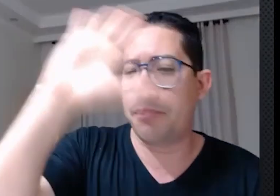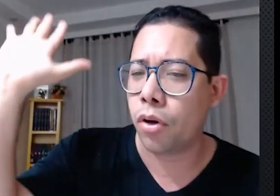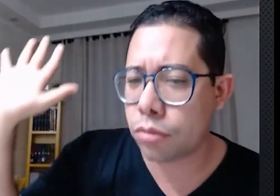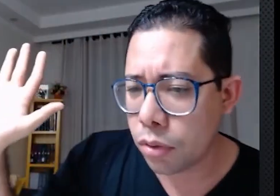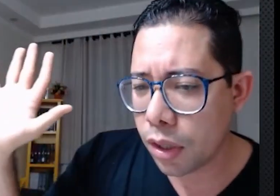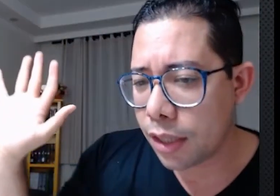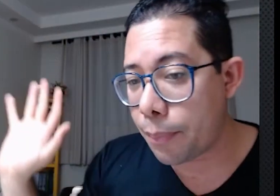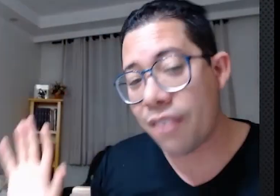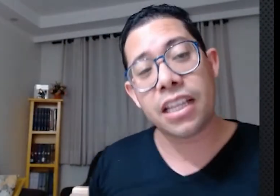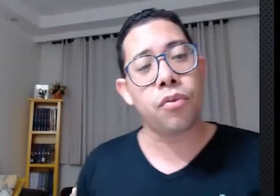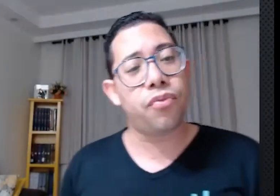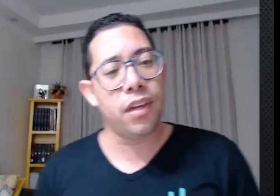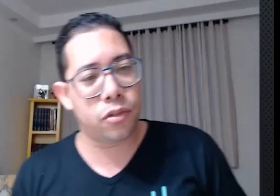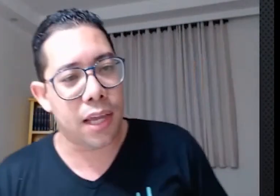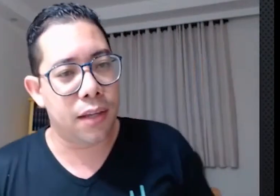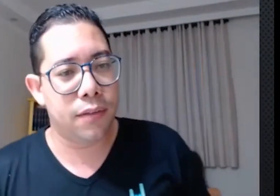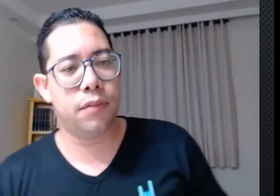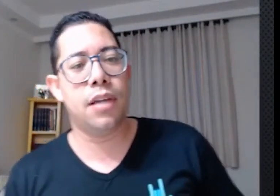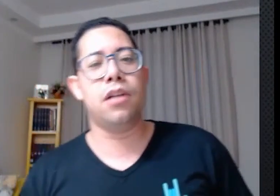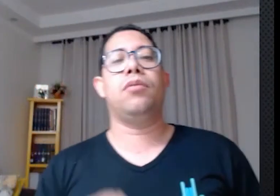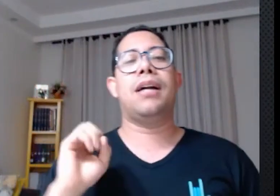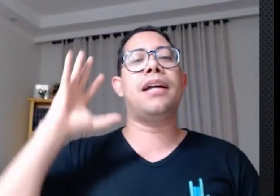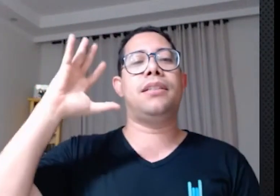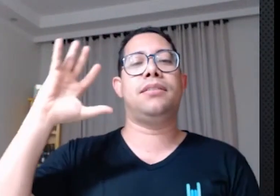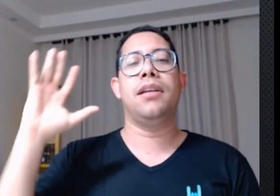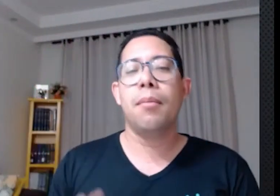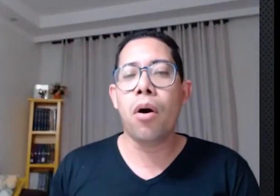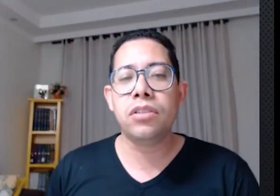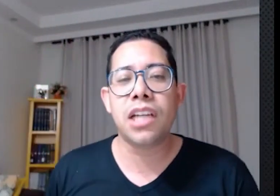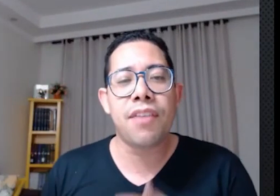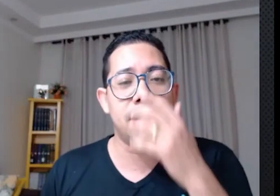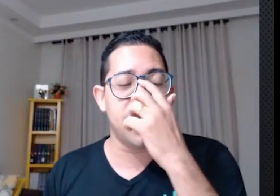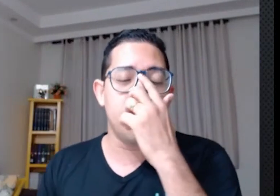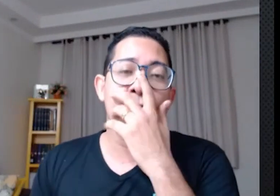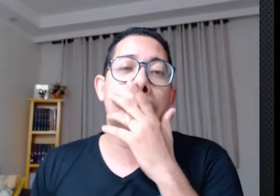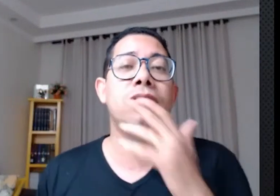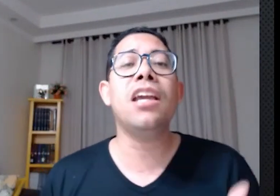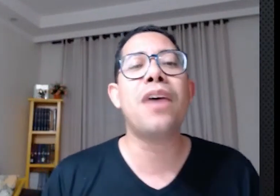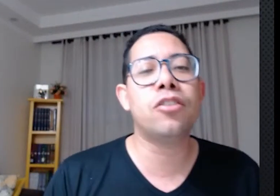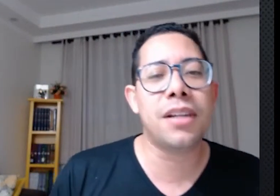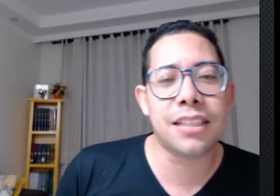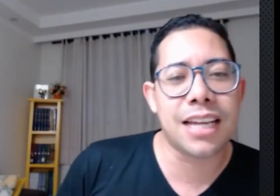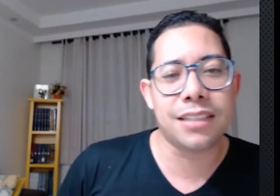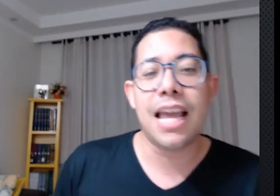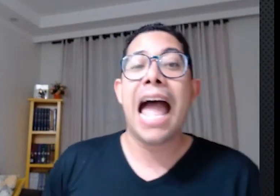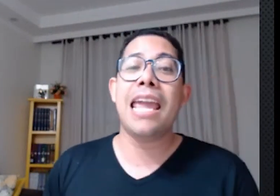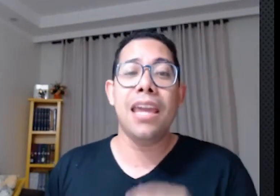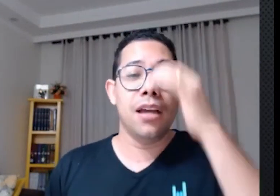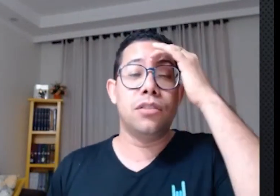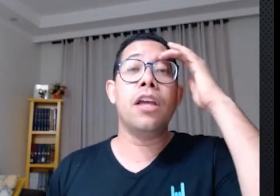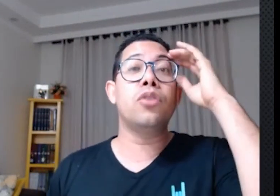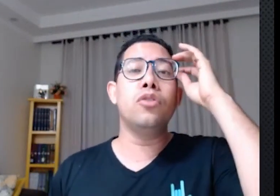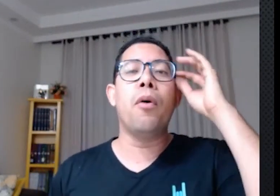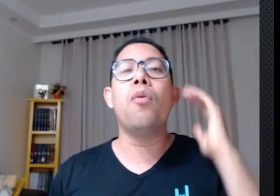carta. Pronto, essa palavra é até difícil aí, certo? Cartas. Bom que você já vai entender. Mas o que fala sobre essas cartas?